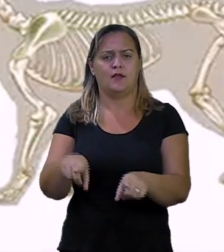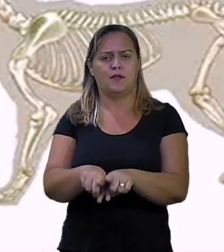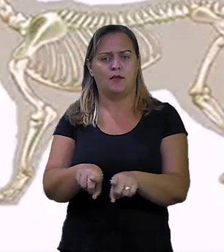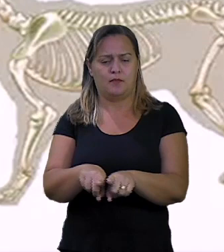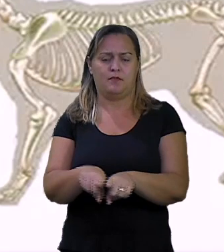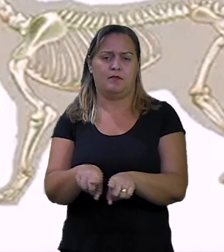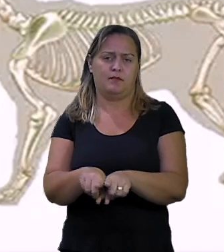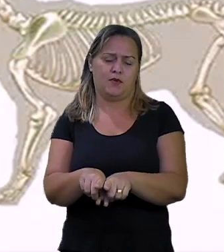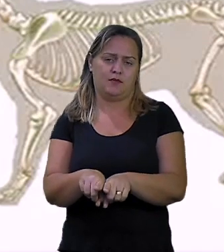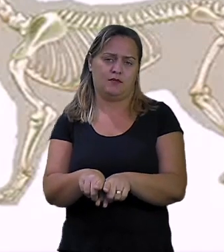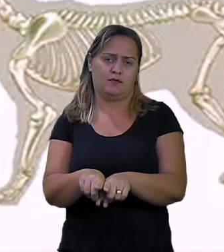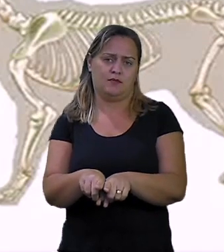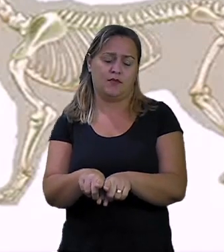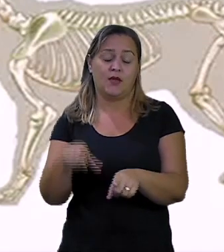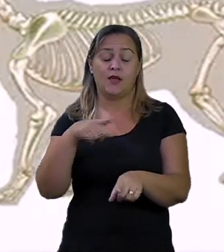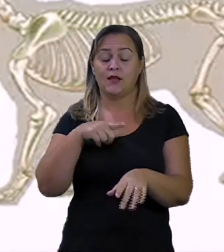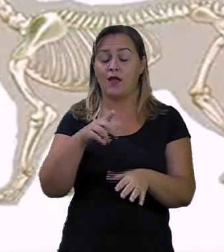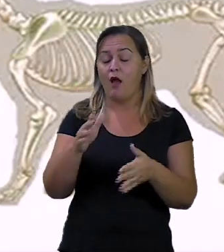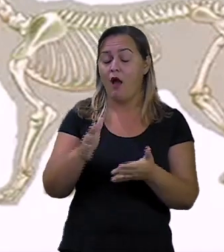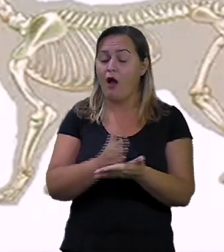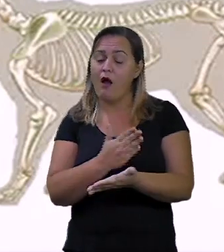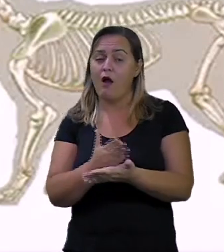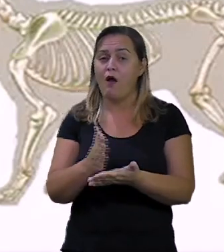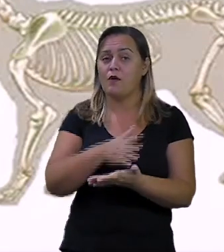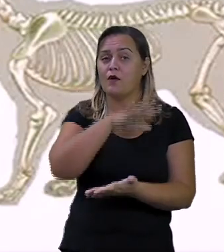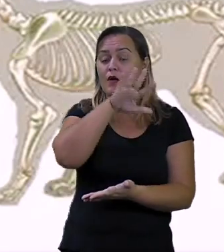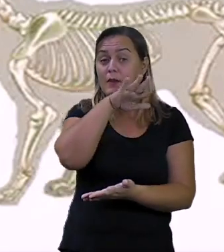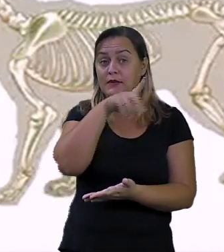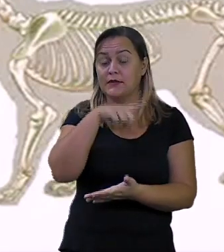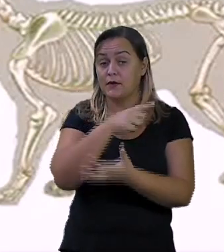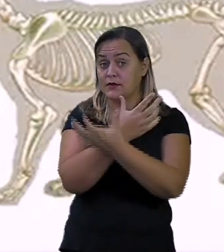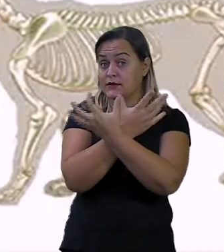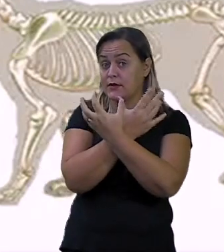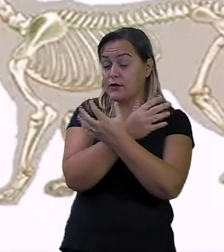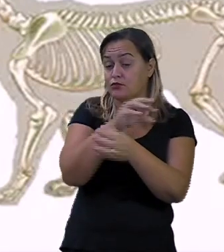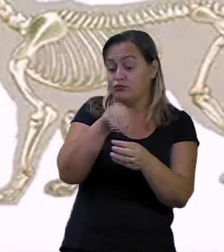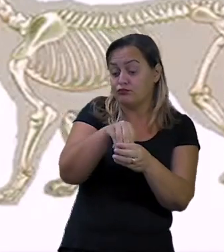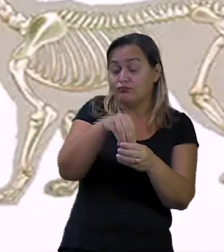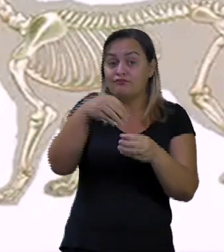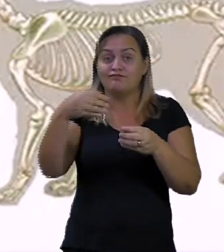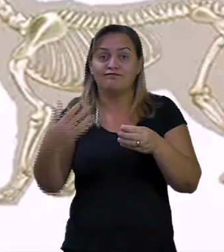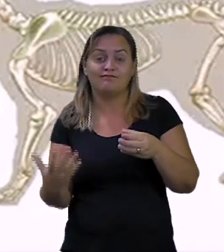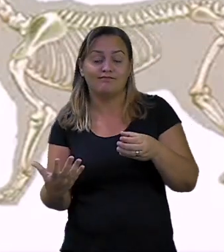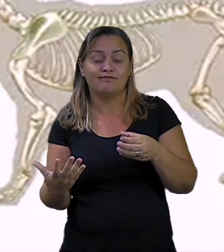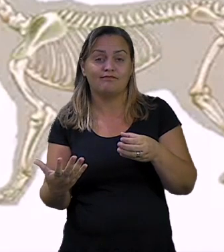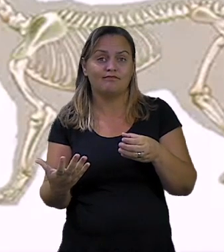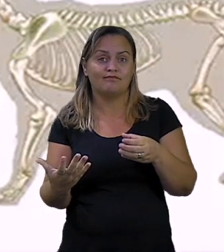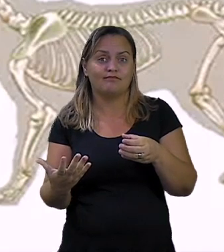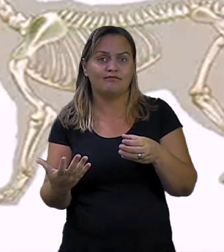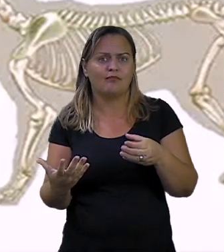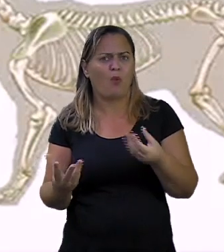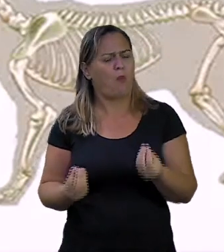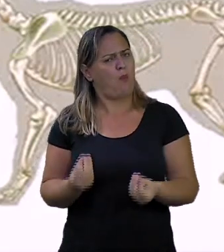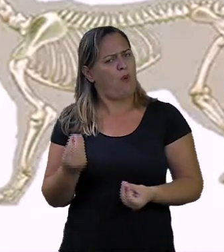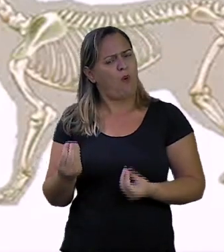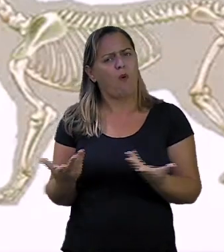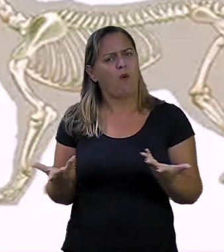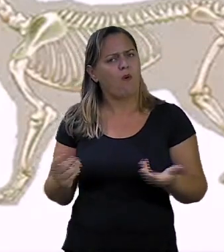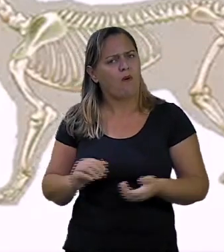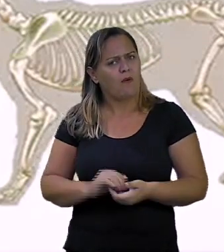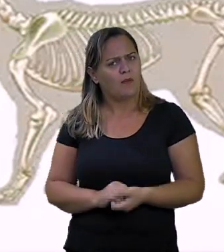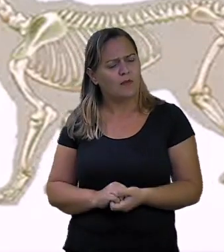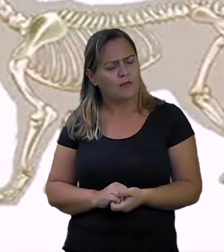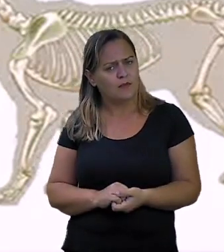possuem esqueleto na parte externa E aí quando seria então nozinhos aqui ó